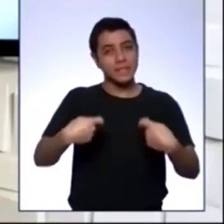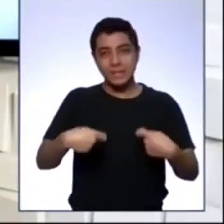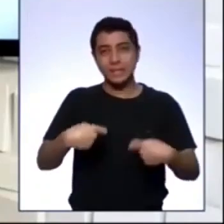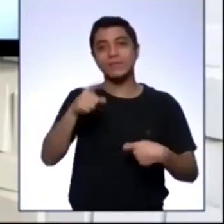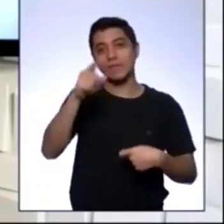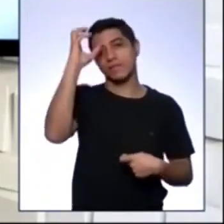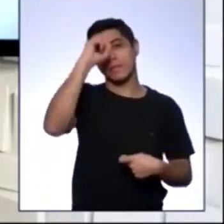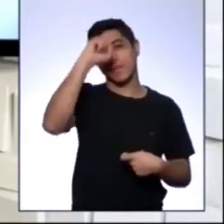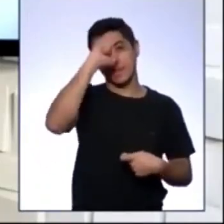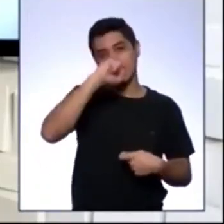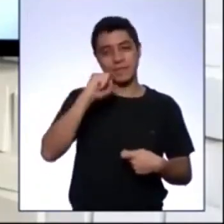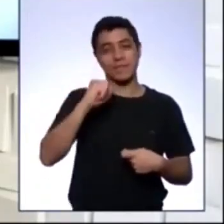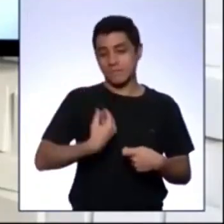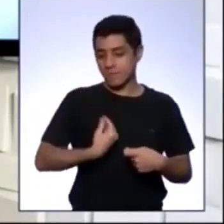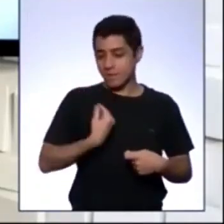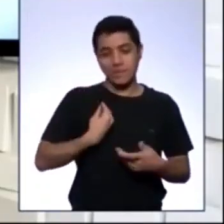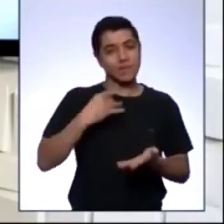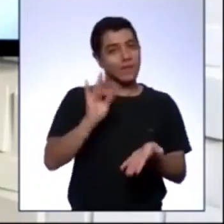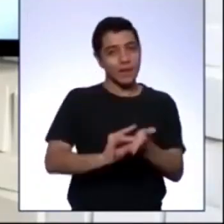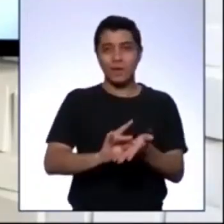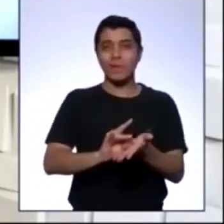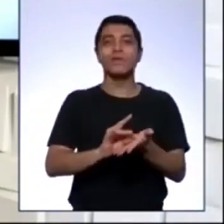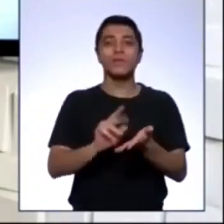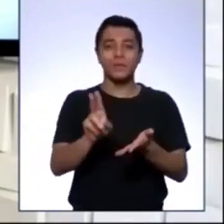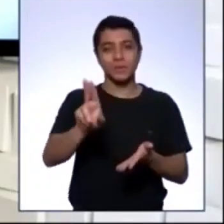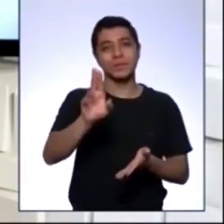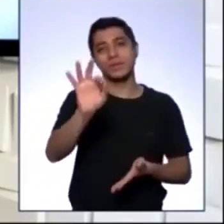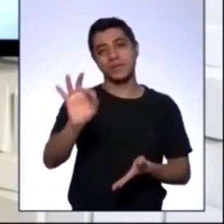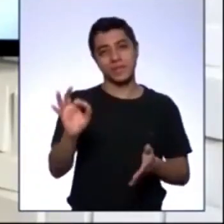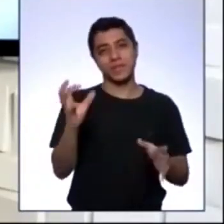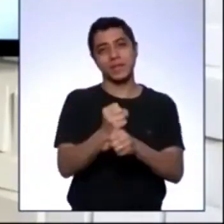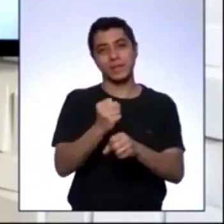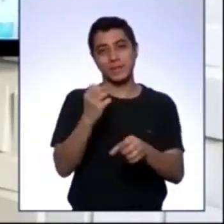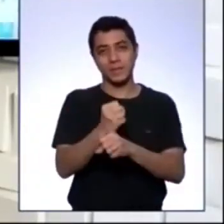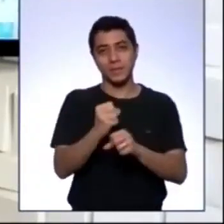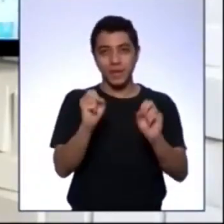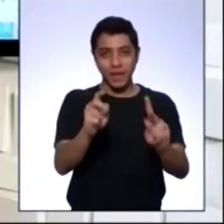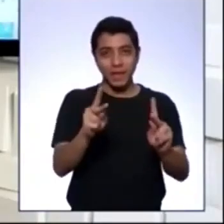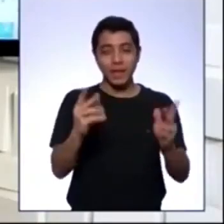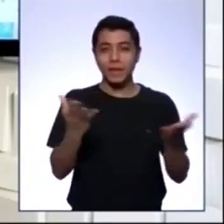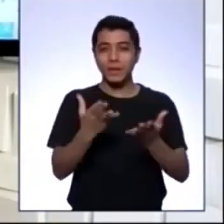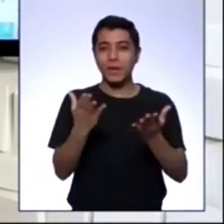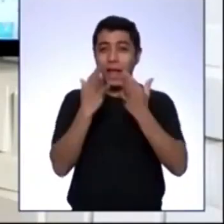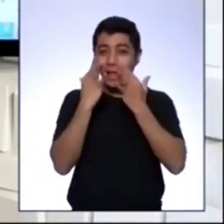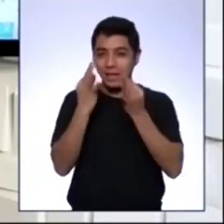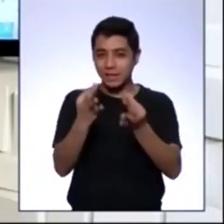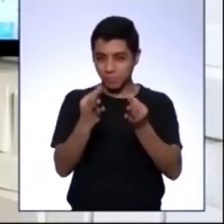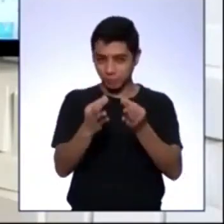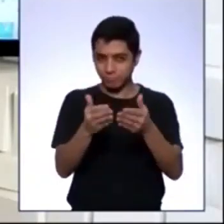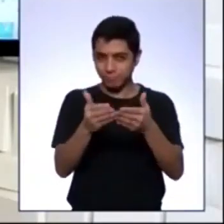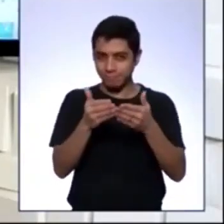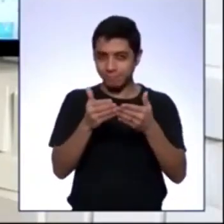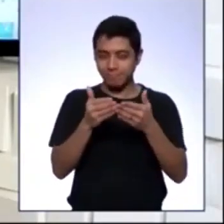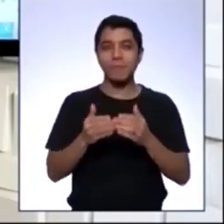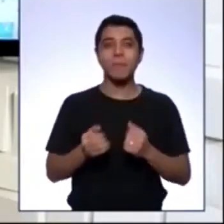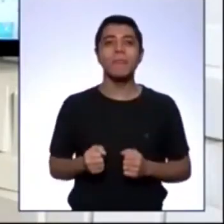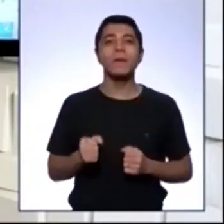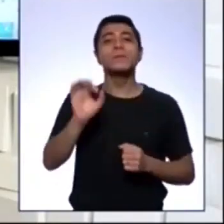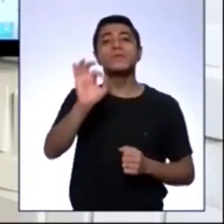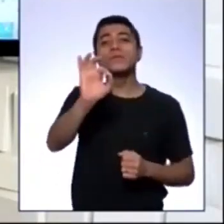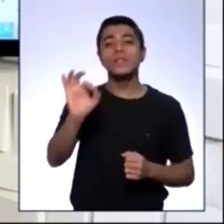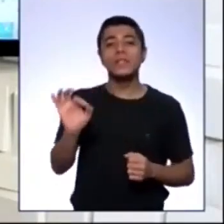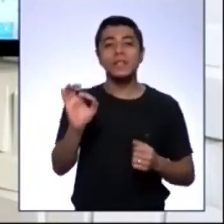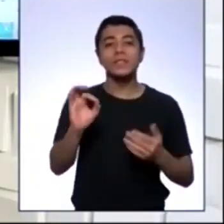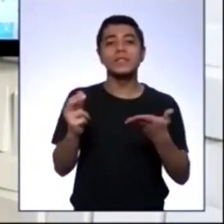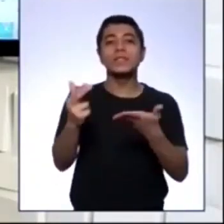calcular porcentagens Ok então acompanha com nós fazendo favor beijo porcentagem tem esse símbolo